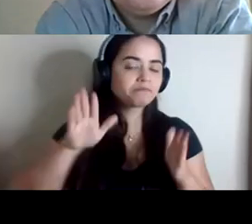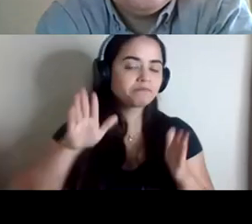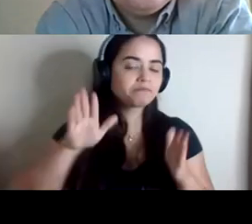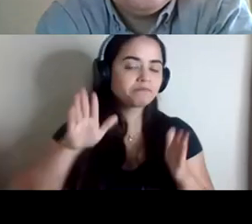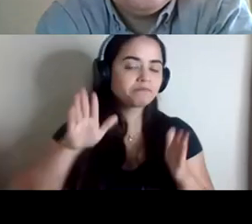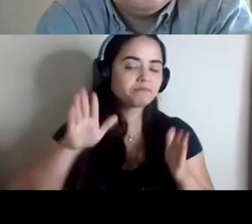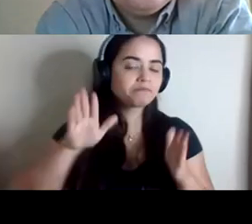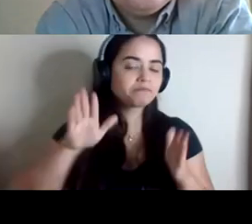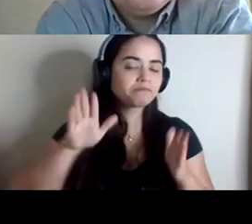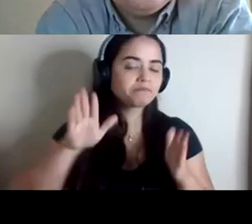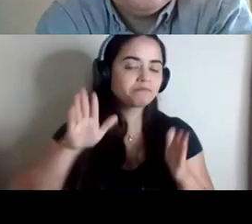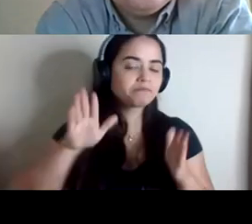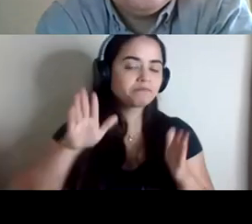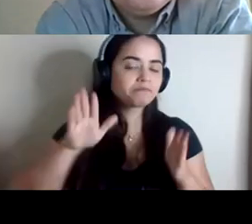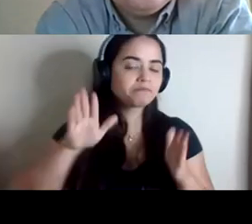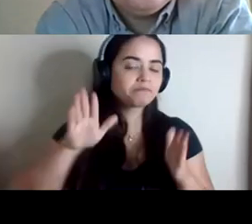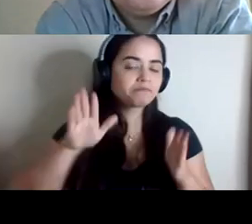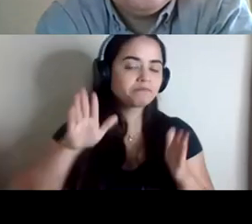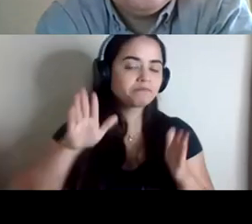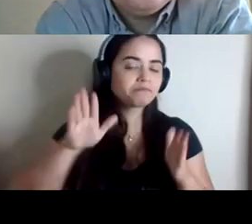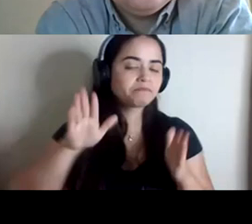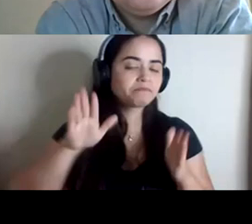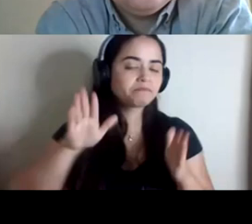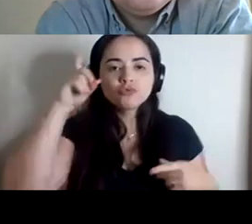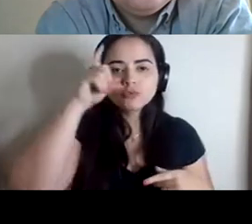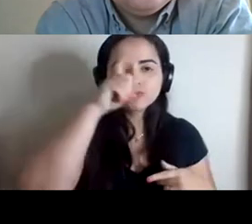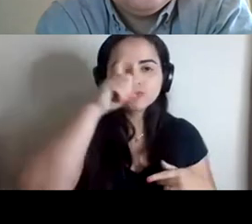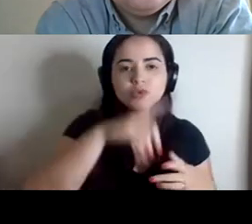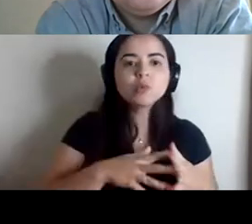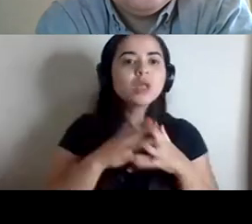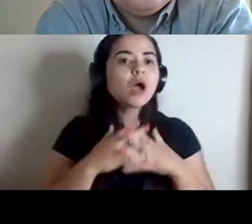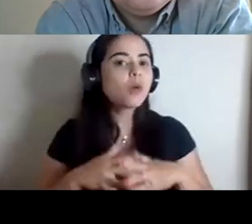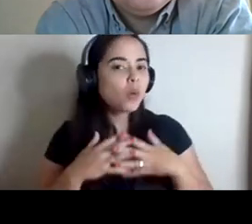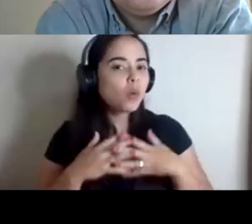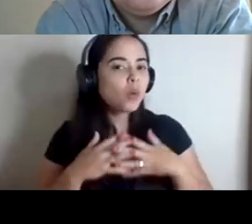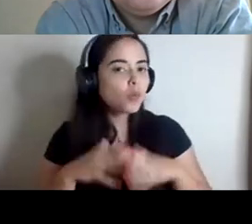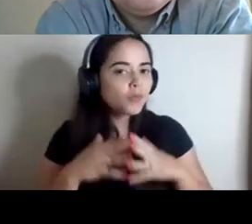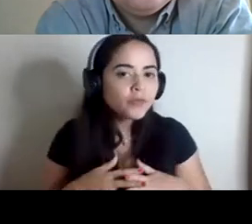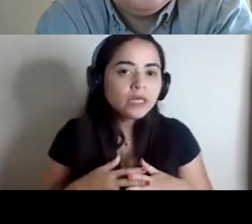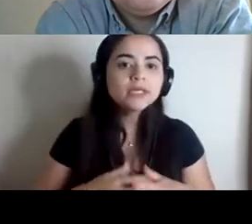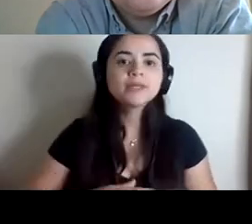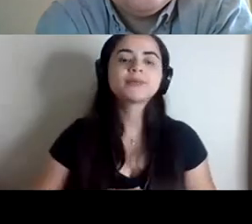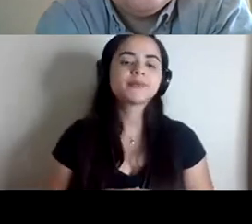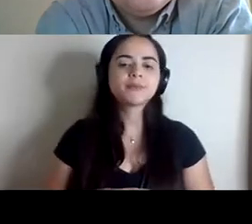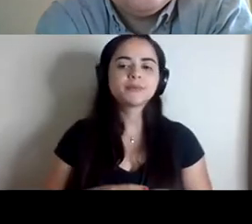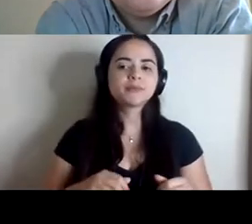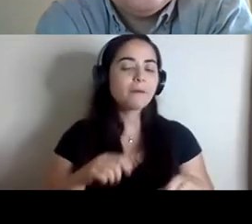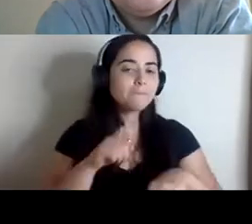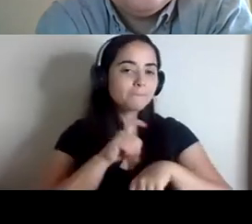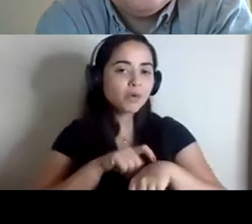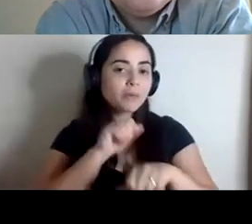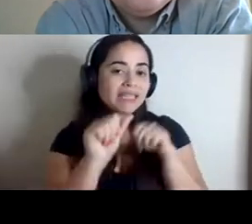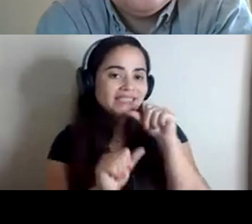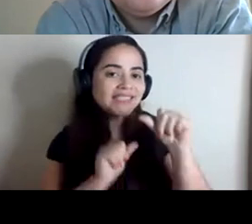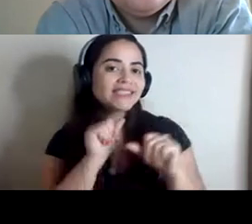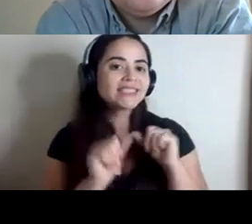hoje, né, dessas tensões, né, dessas contradições, desses conflitos como você mesmo colocou aí, né, nesse momento de